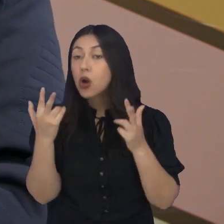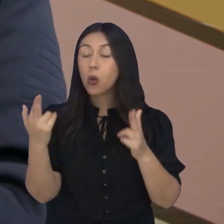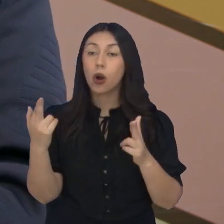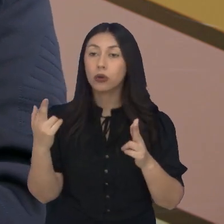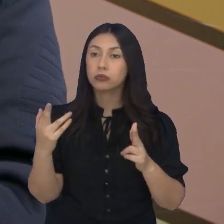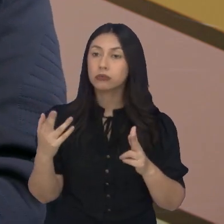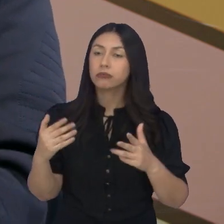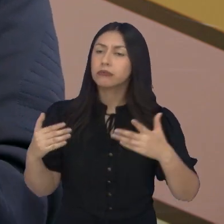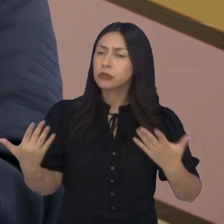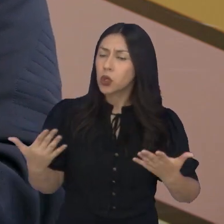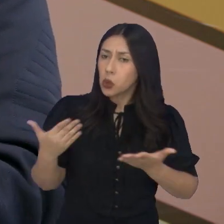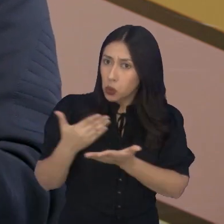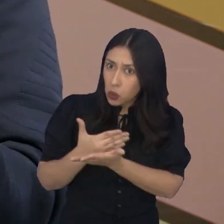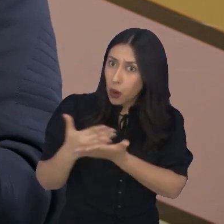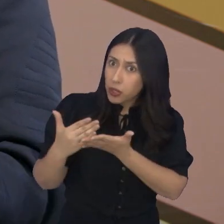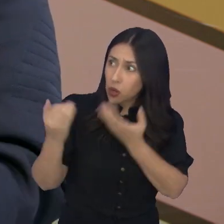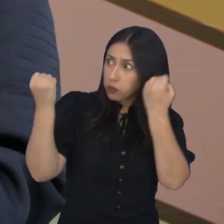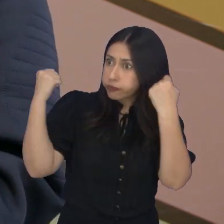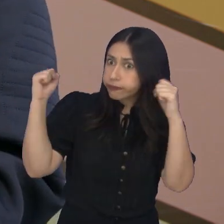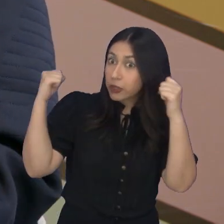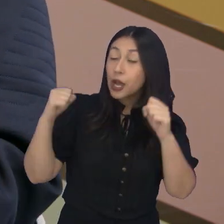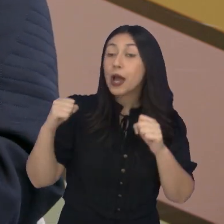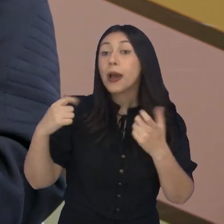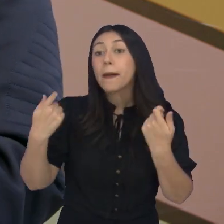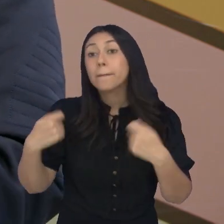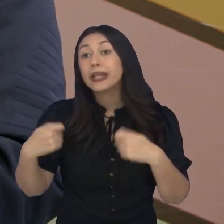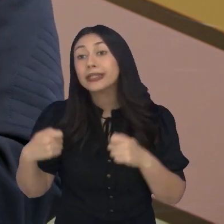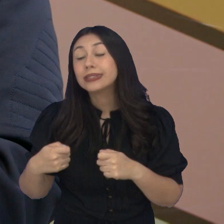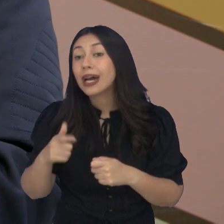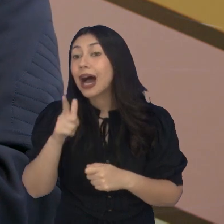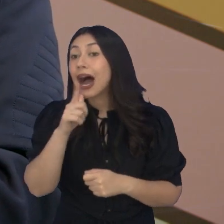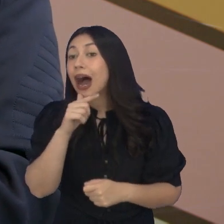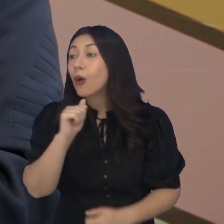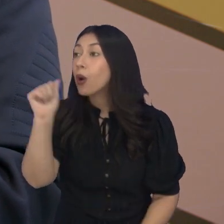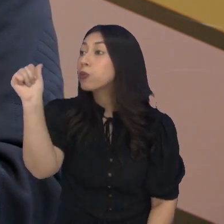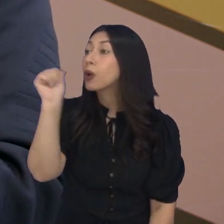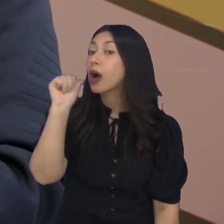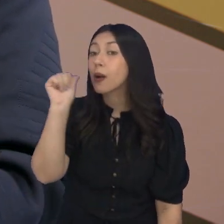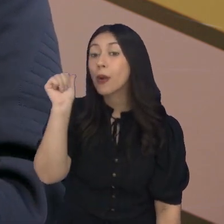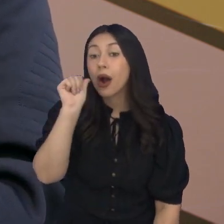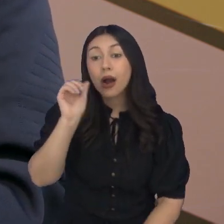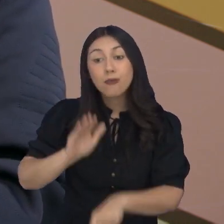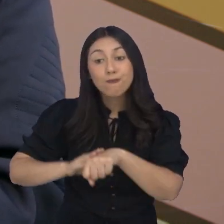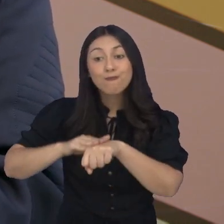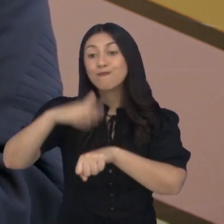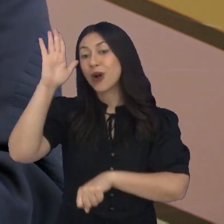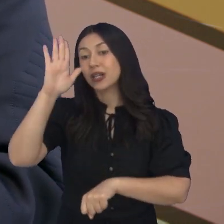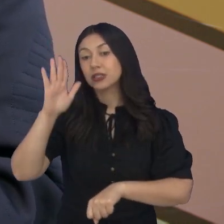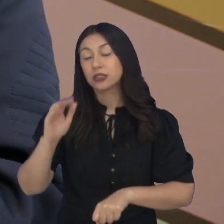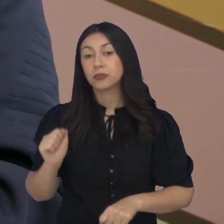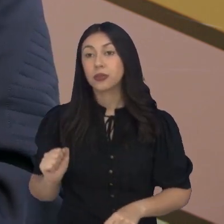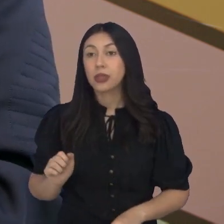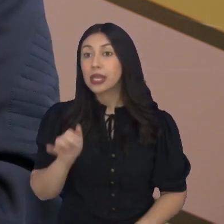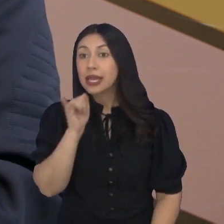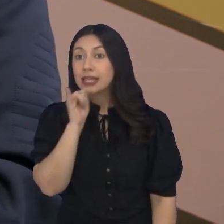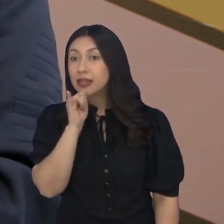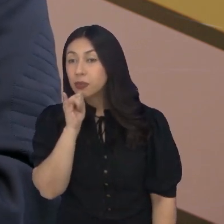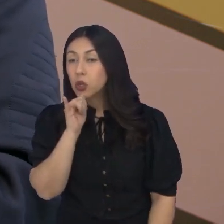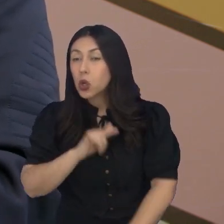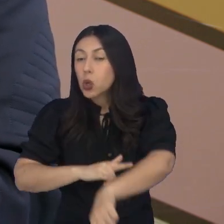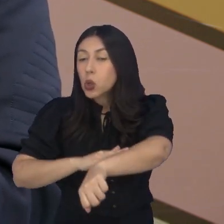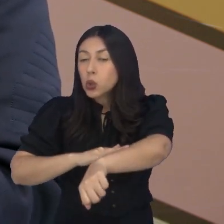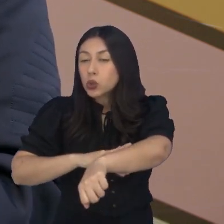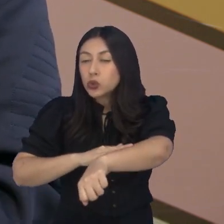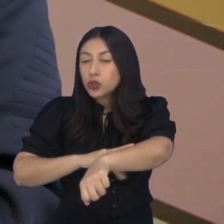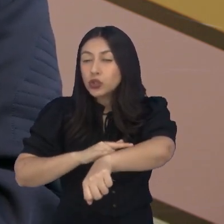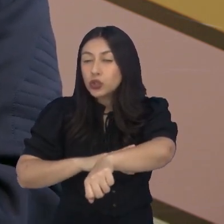fazer atividade física, você precisa se hidratar mais do que você estava acostumado, né? Alguns sinais, né? Uma urina mais escura é um sinal que